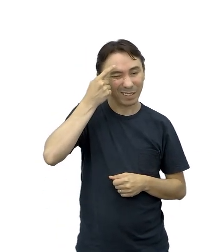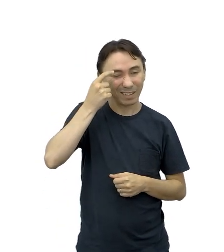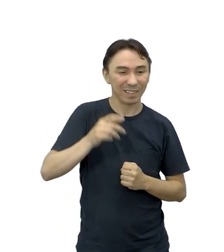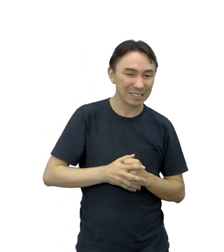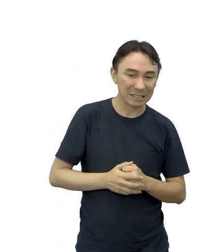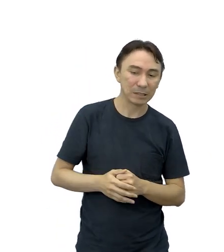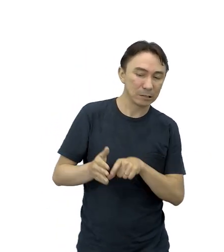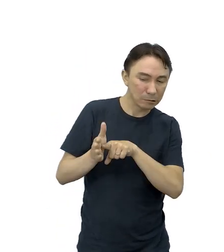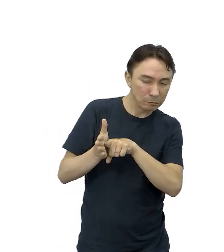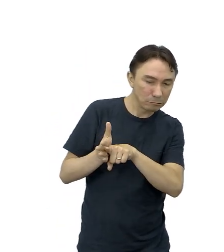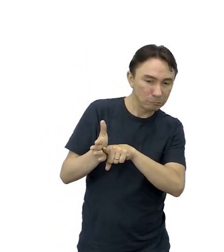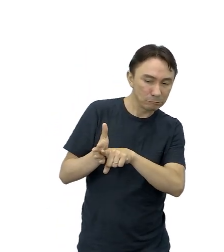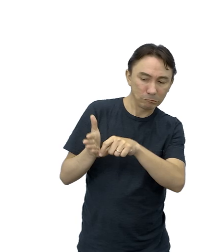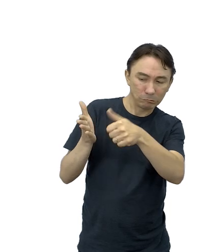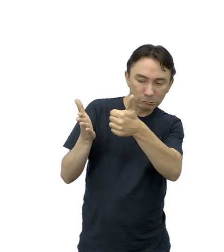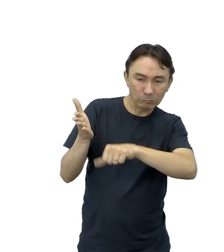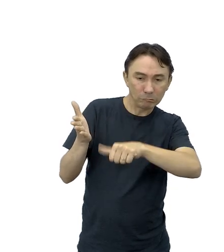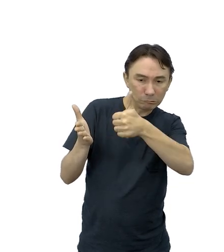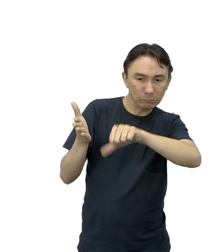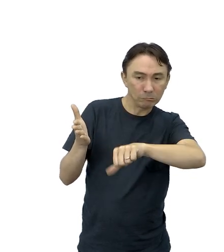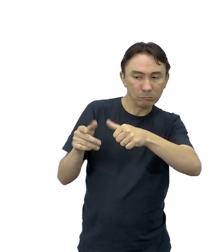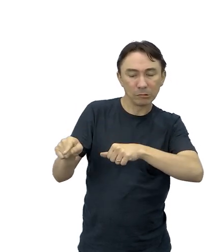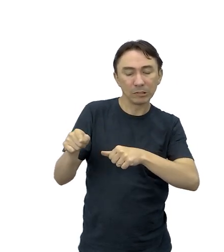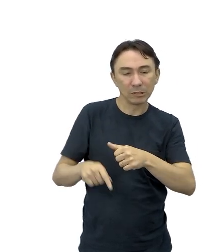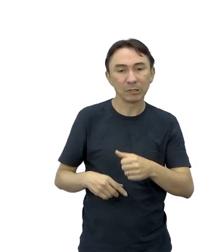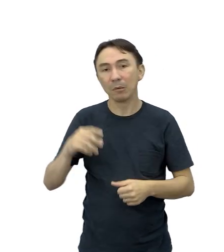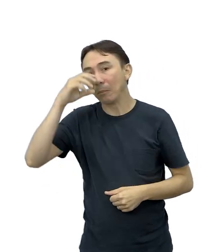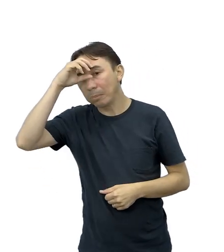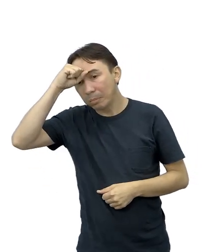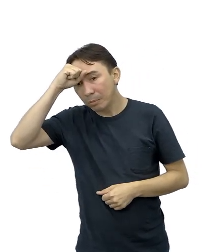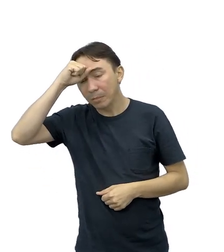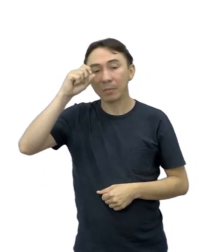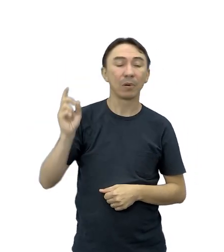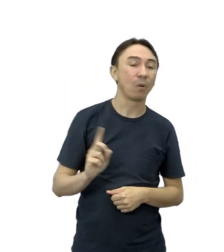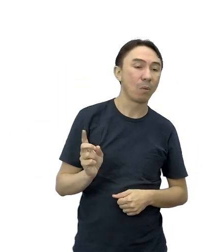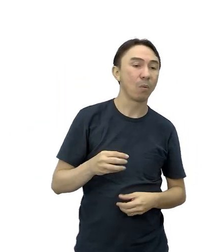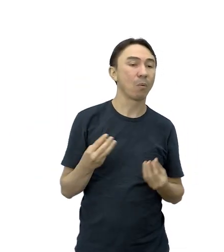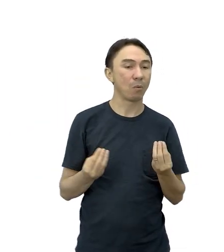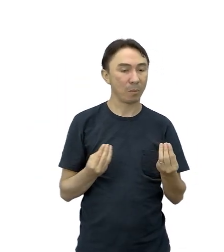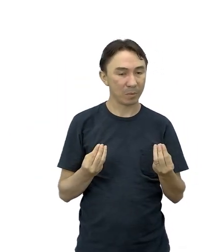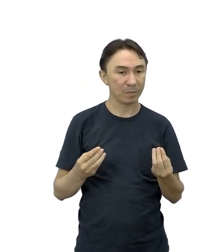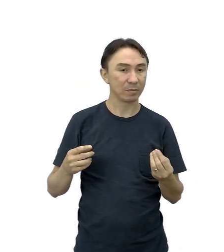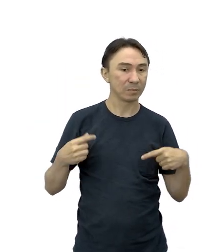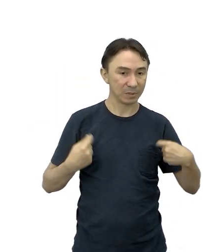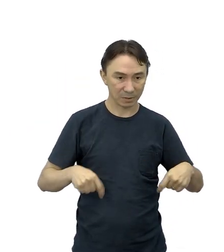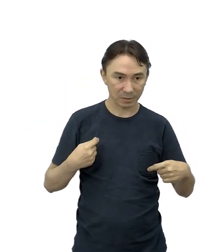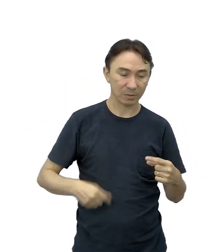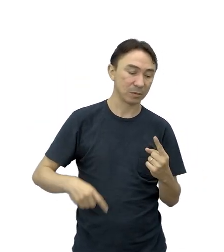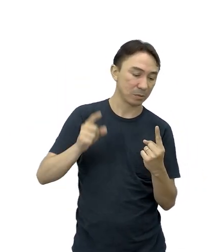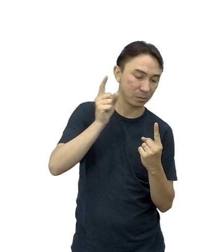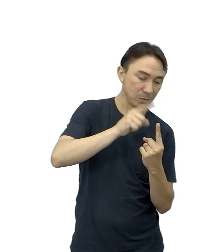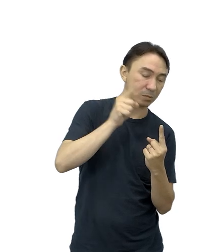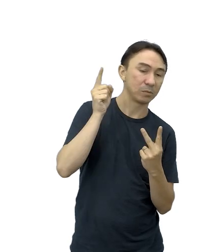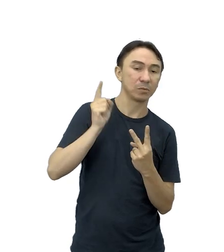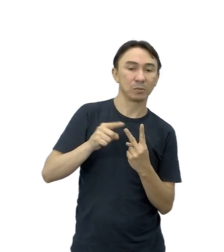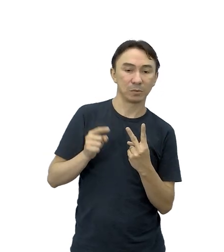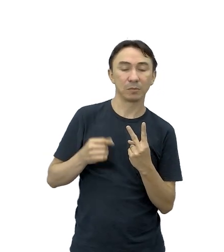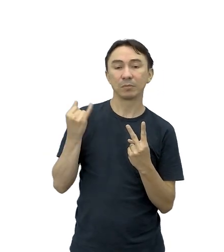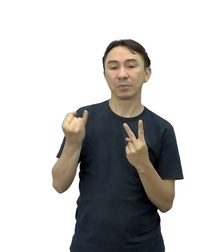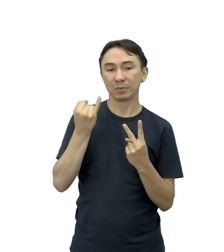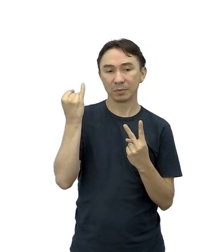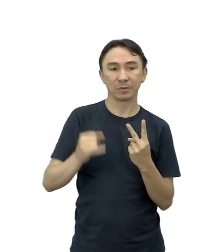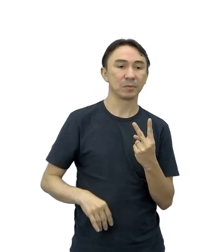dos estudantes, que vocês estão realizando, dois instrumentos importantes para olhar. Primeiro, instrumentos próprios da escola, vocês já